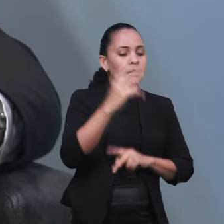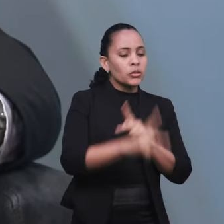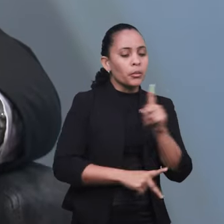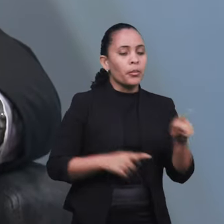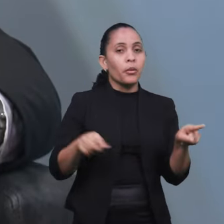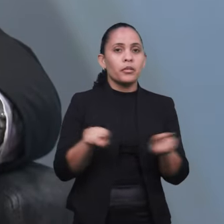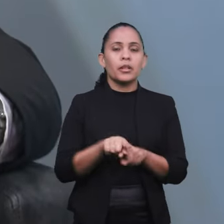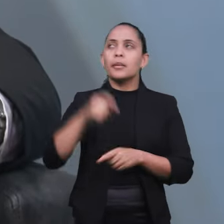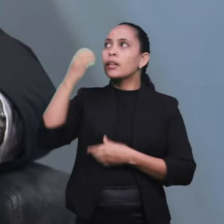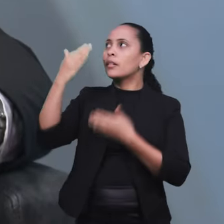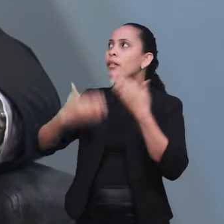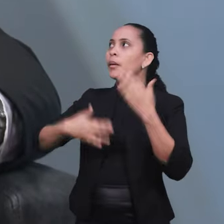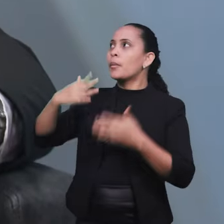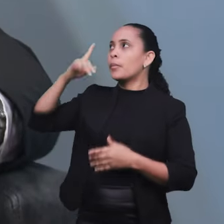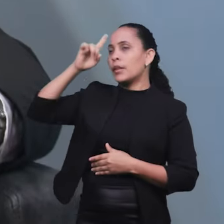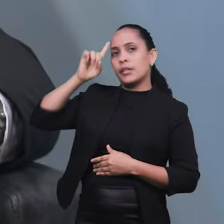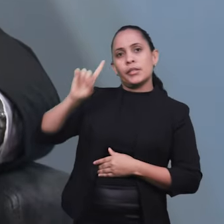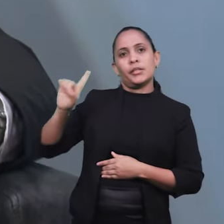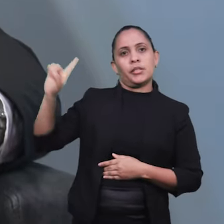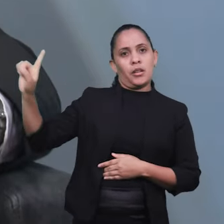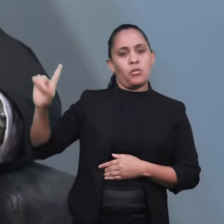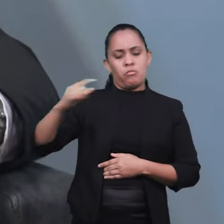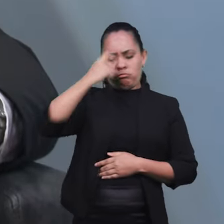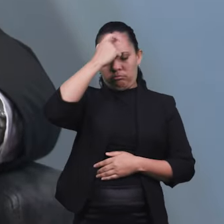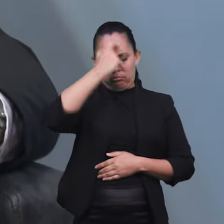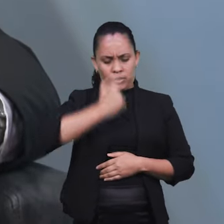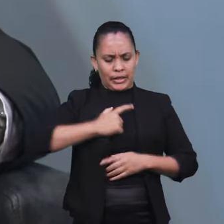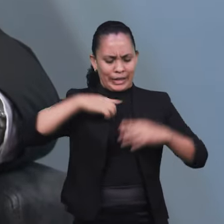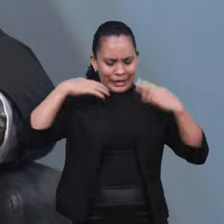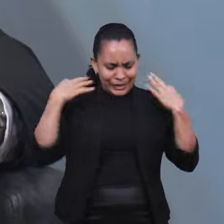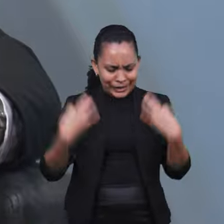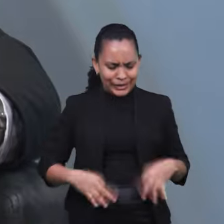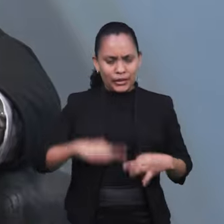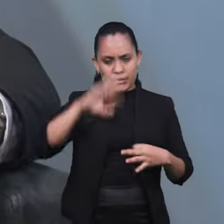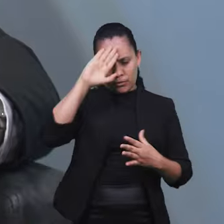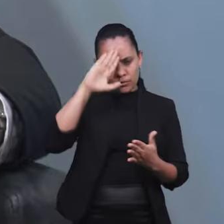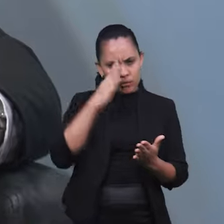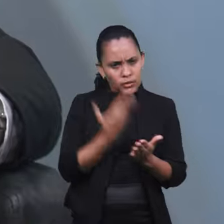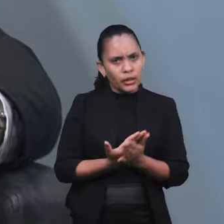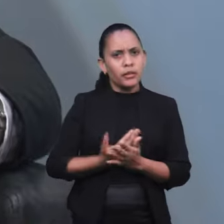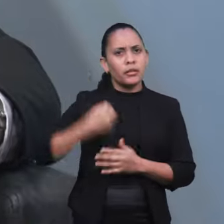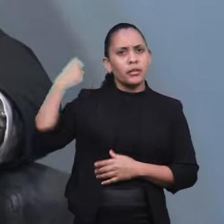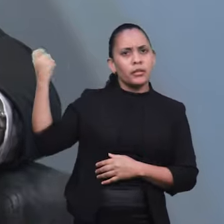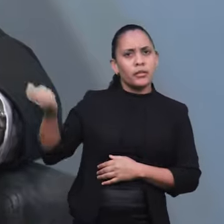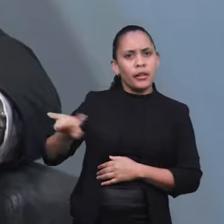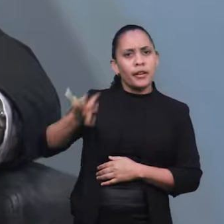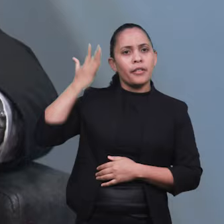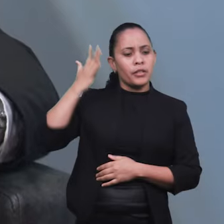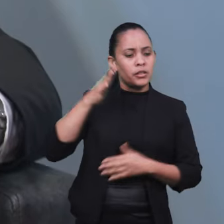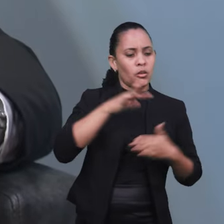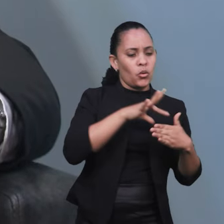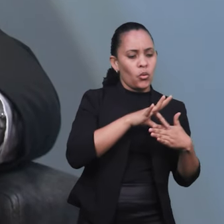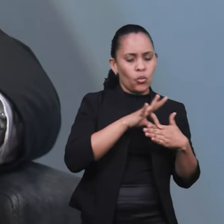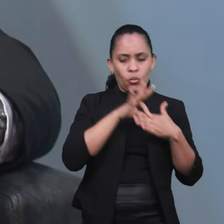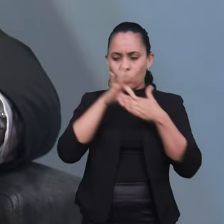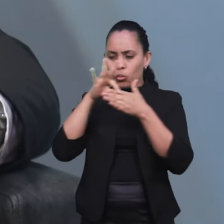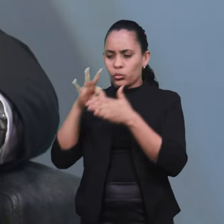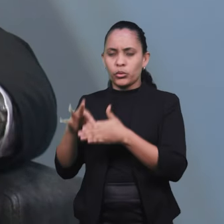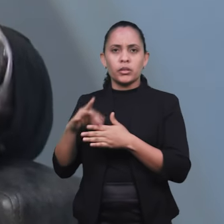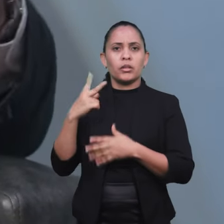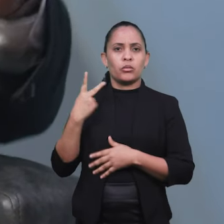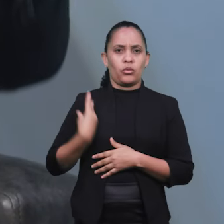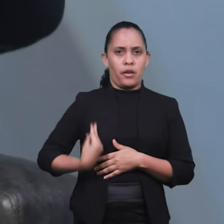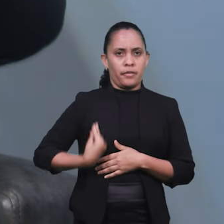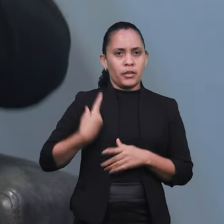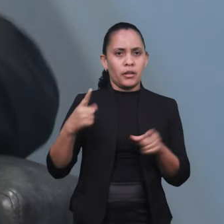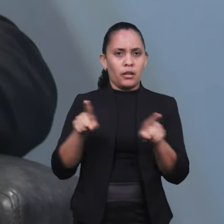diante do Senhor com a plena certeza de que a revelação era a condução da sua vida,